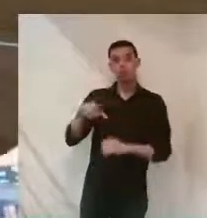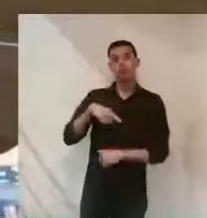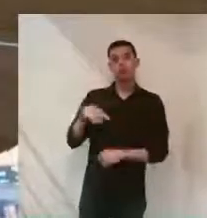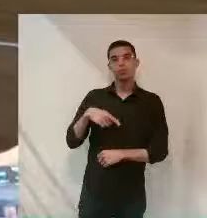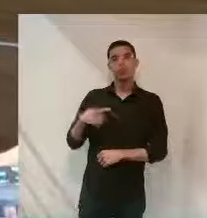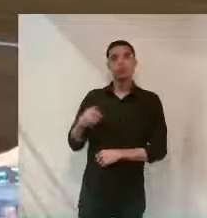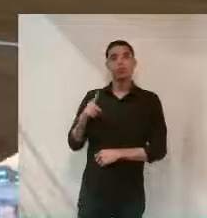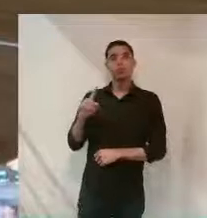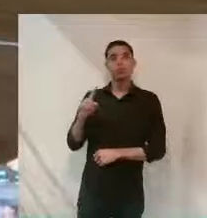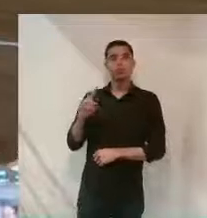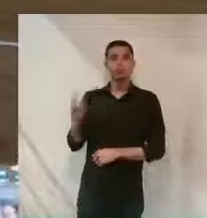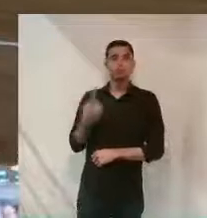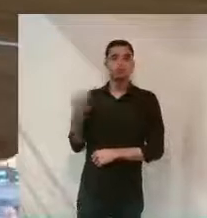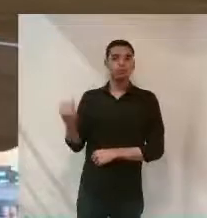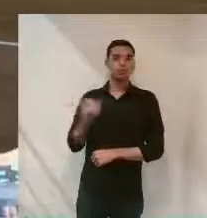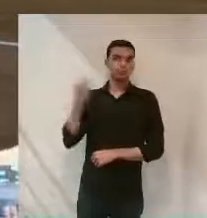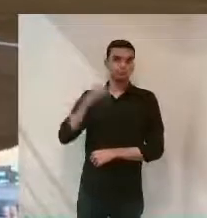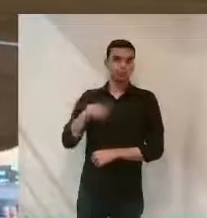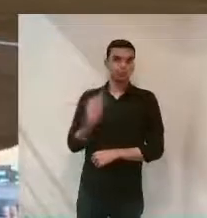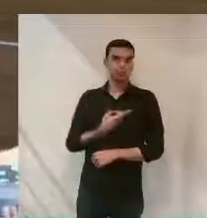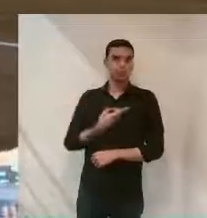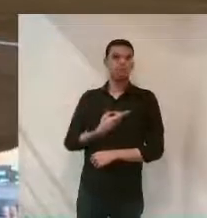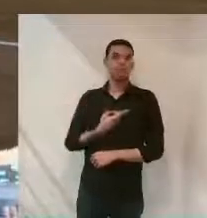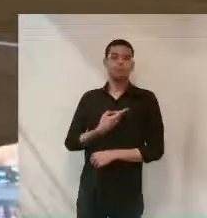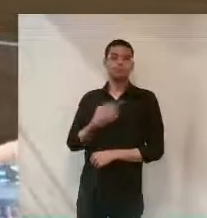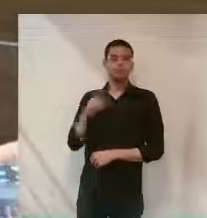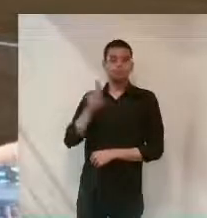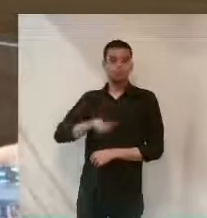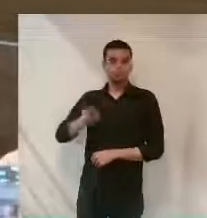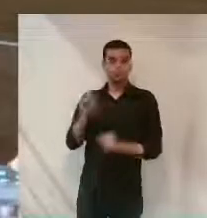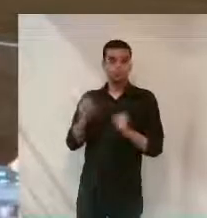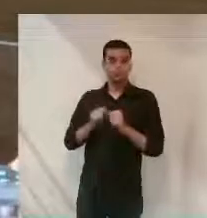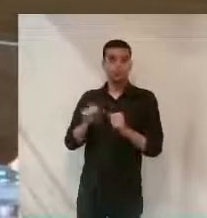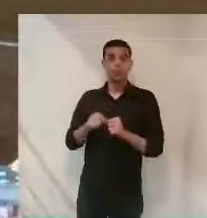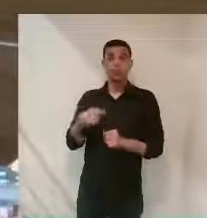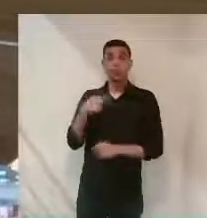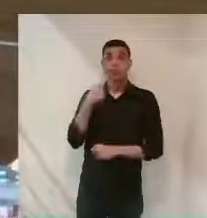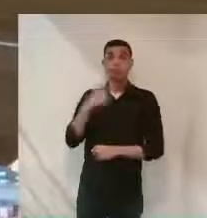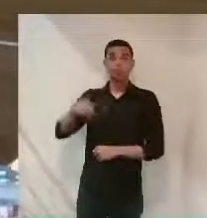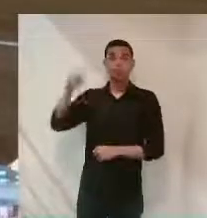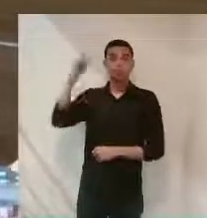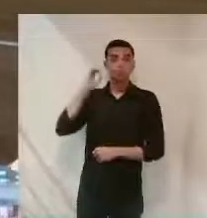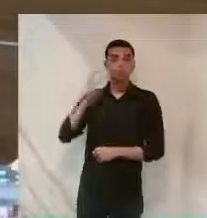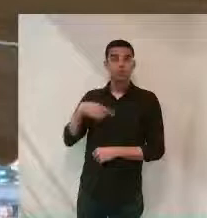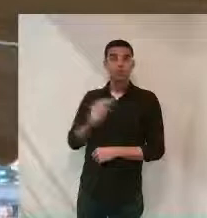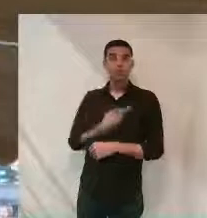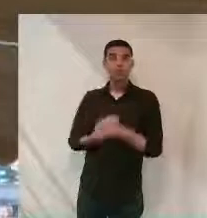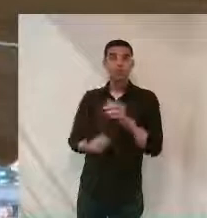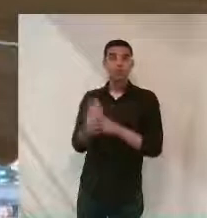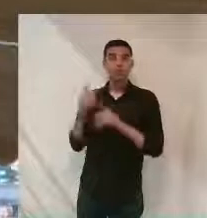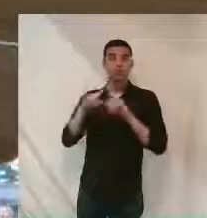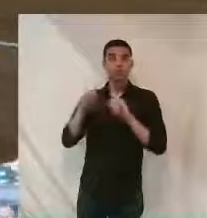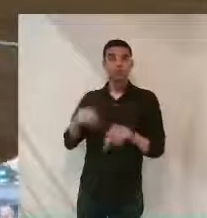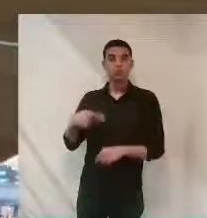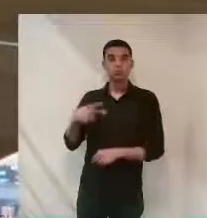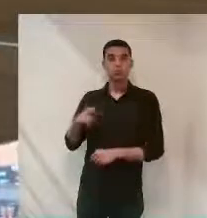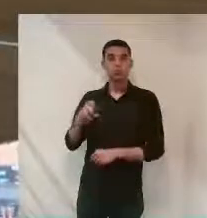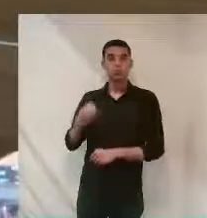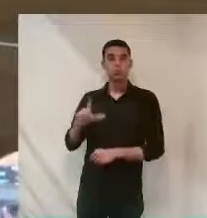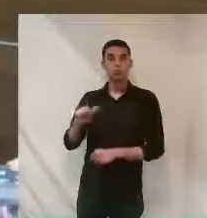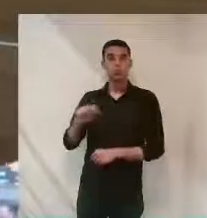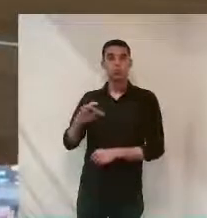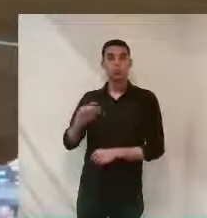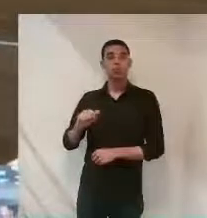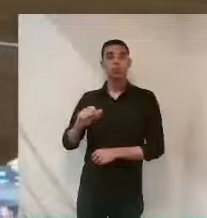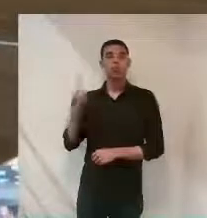pilares. E eu digo que nós, lá como a Beaço, no início, para a constituição de Prolata, era muito difícil